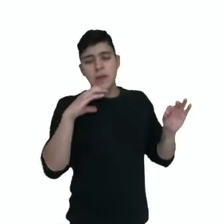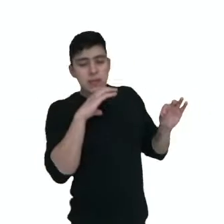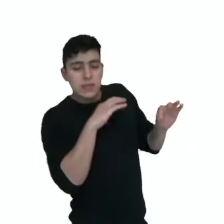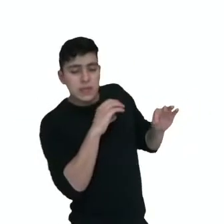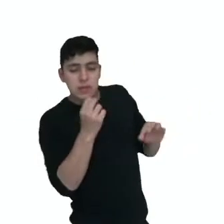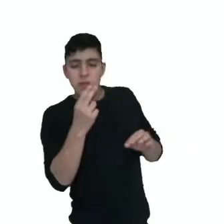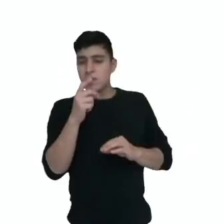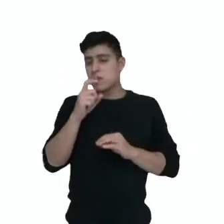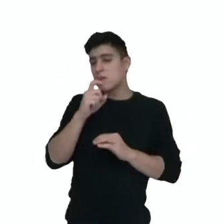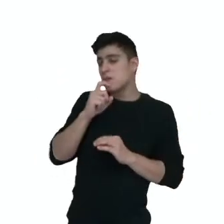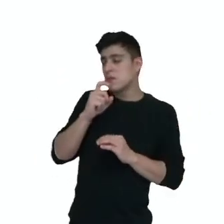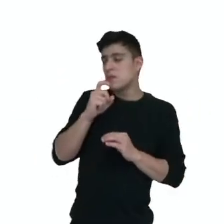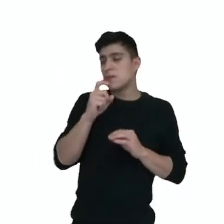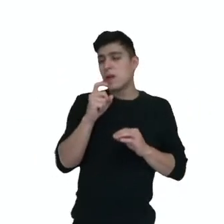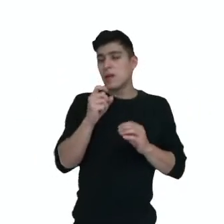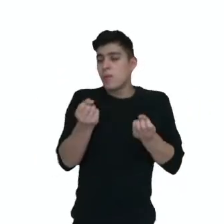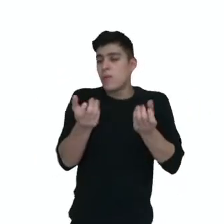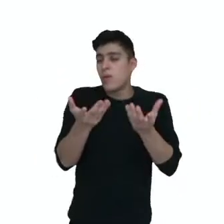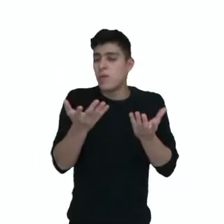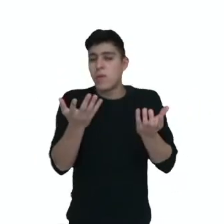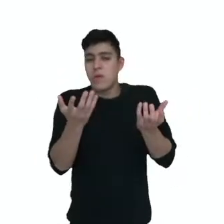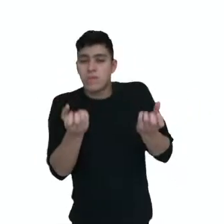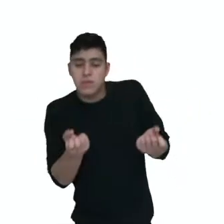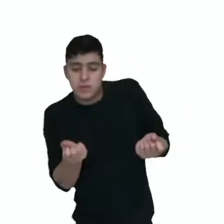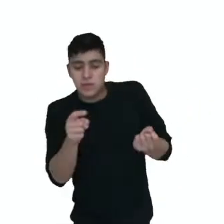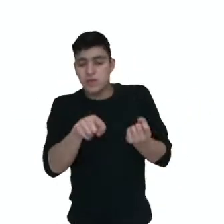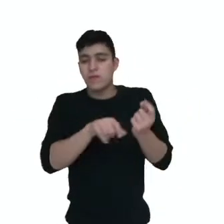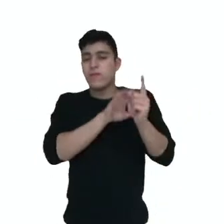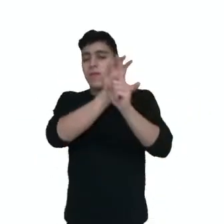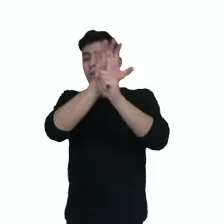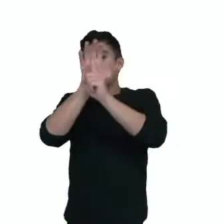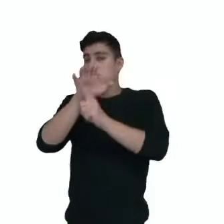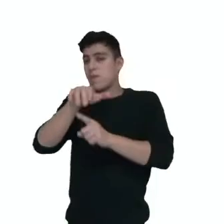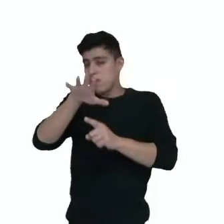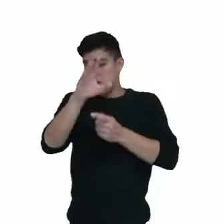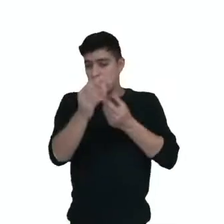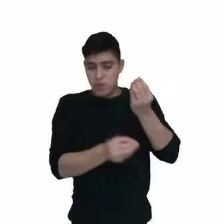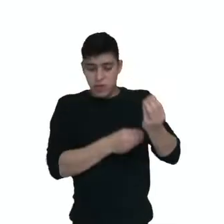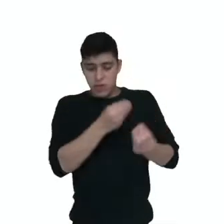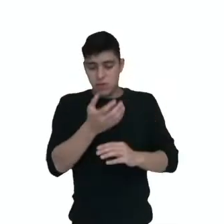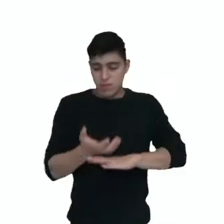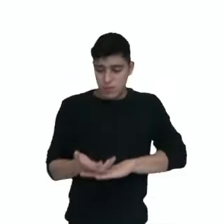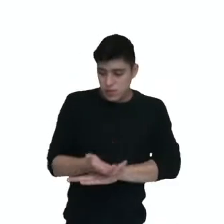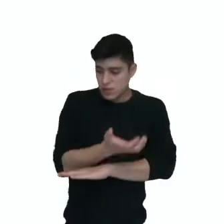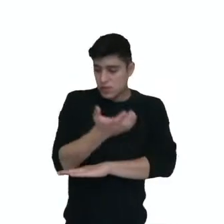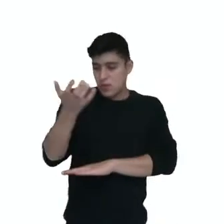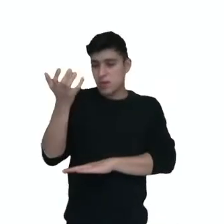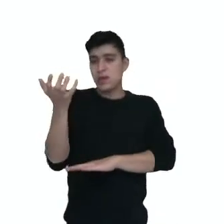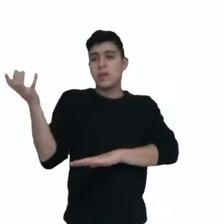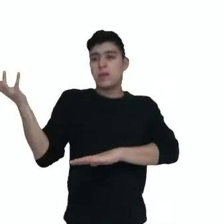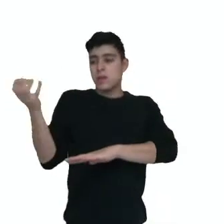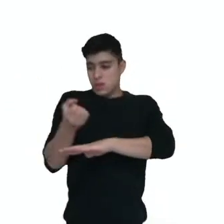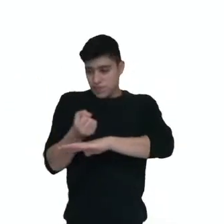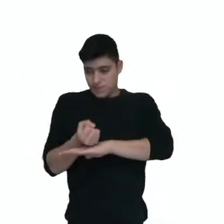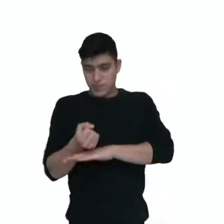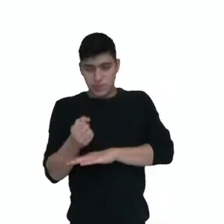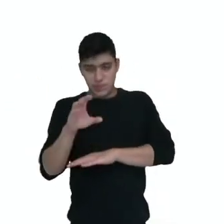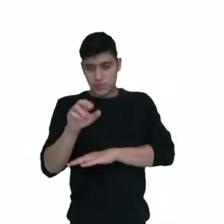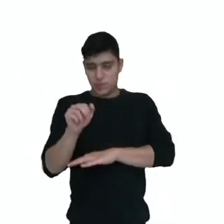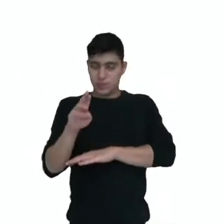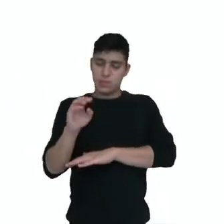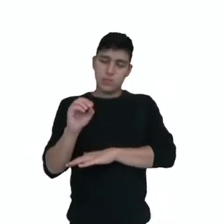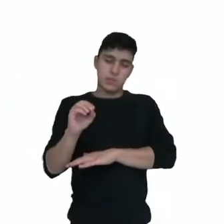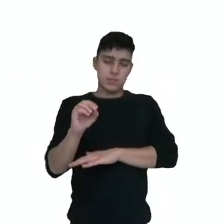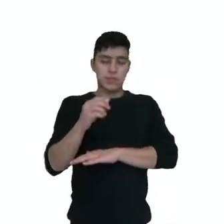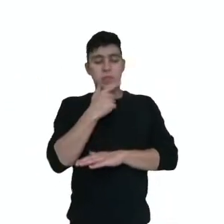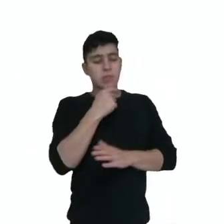ou menos produtiva, isso vai ter influência direta na quantidade de carbono lançada ou absorvida na atmosfera, explicou